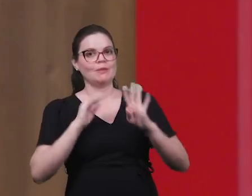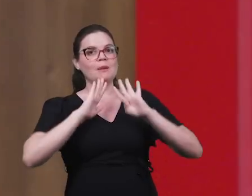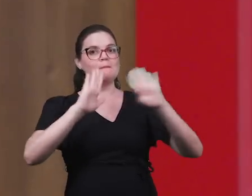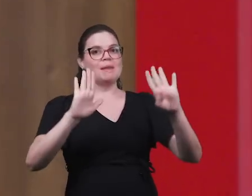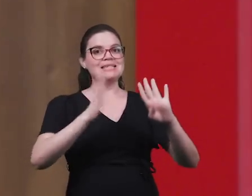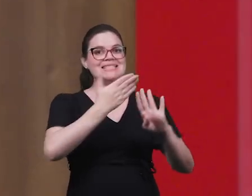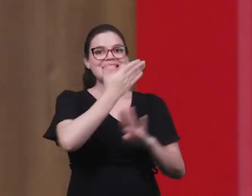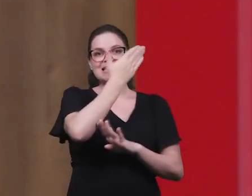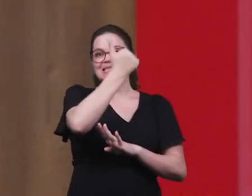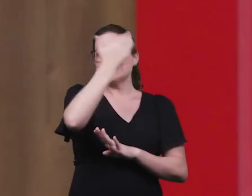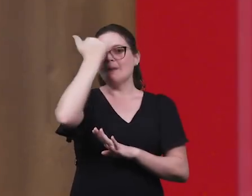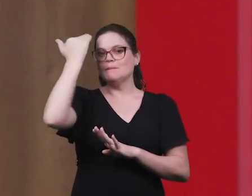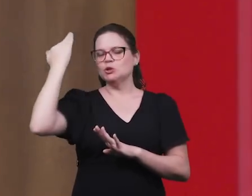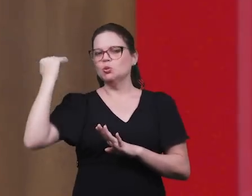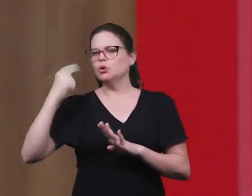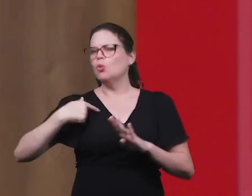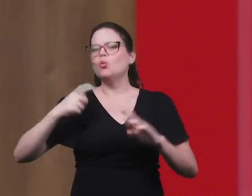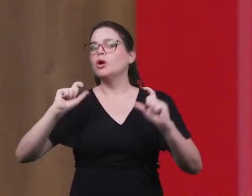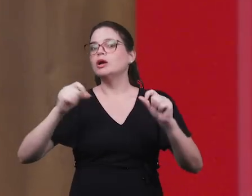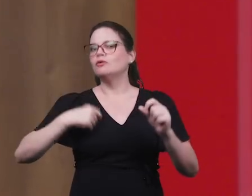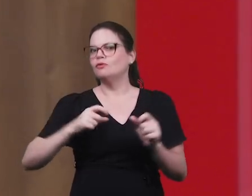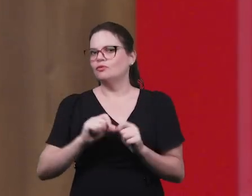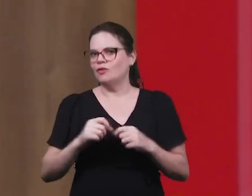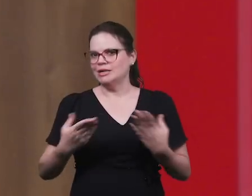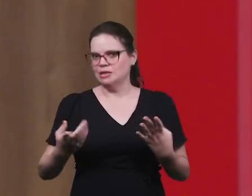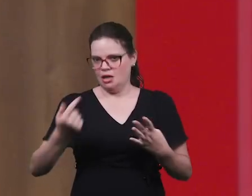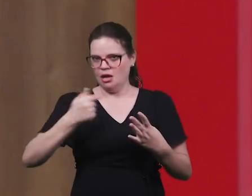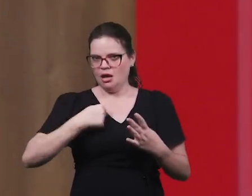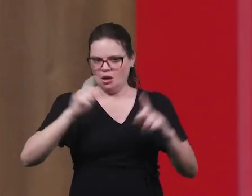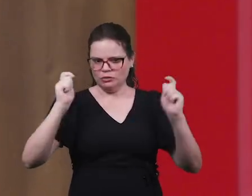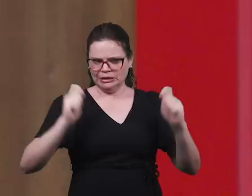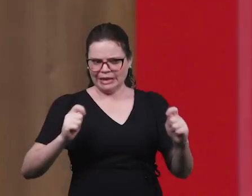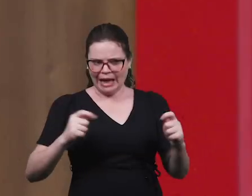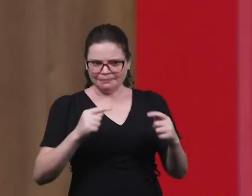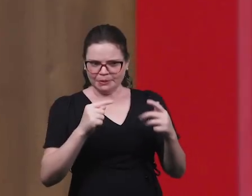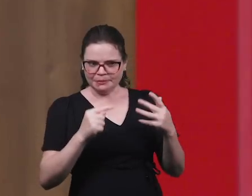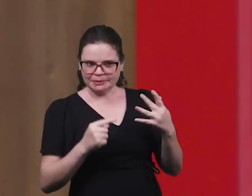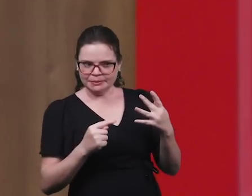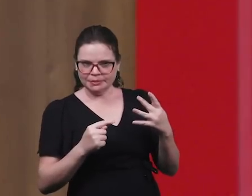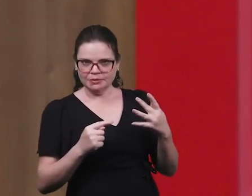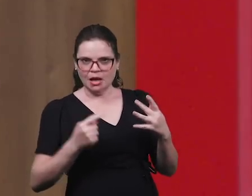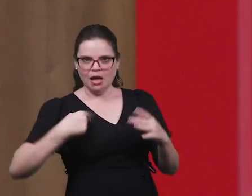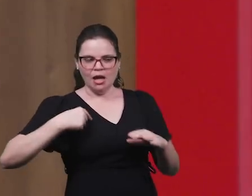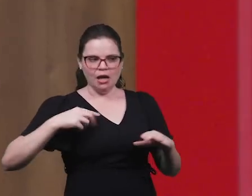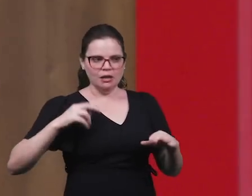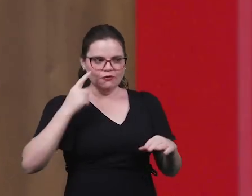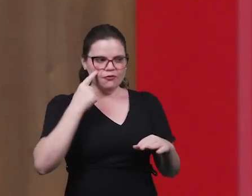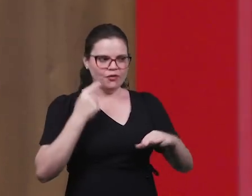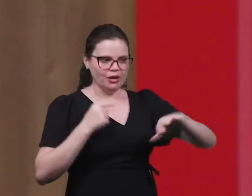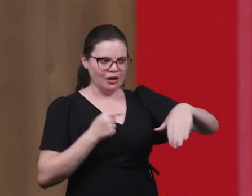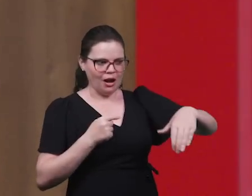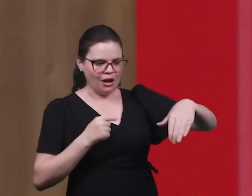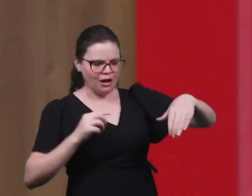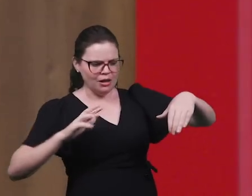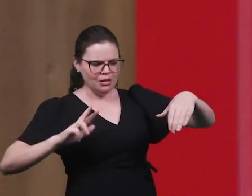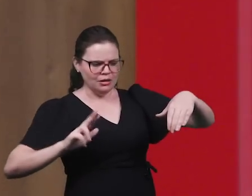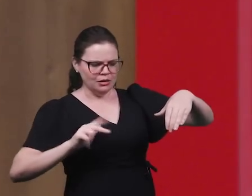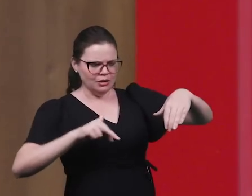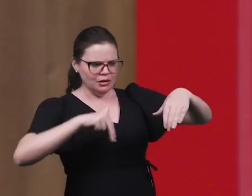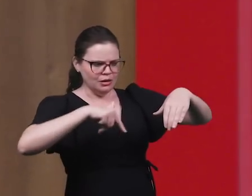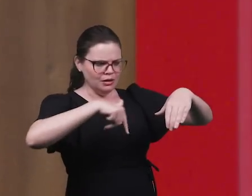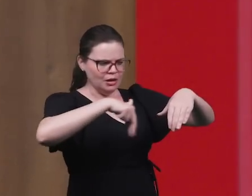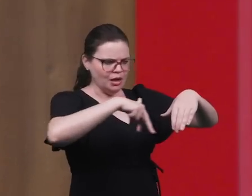qual a aplicação que eu vou fazer dessa situação. Davi entra na caverna e ele não mata Saul, mas ele corta